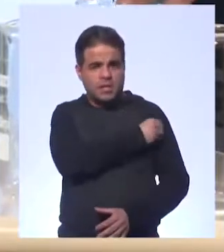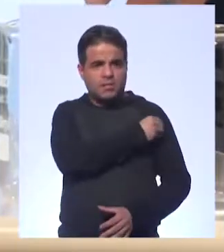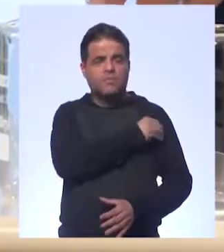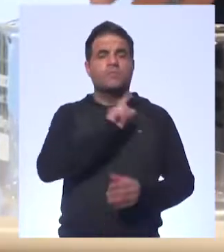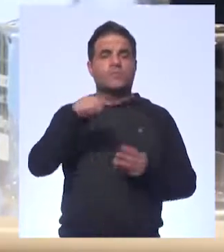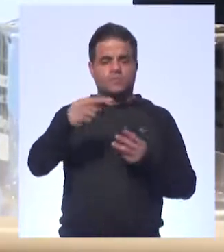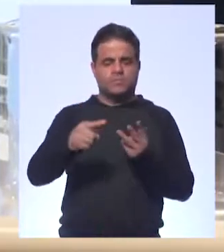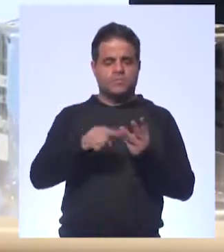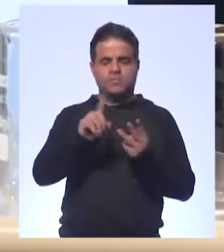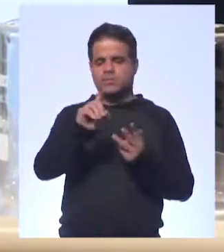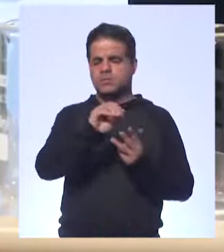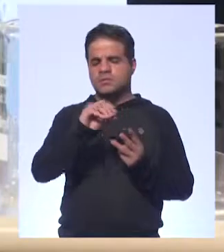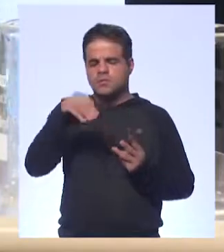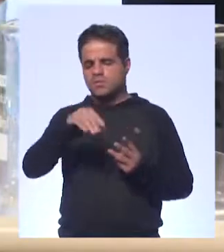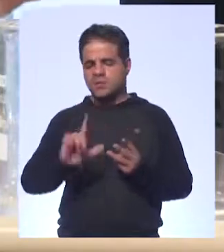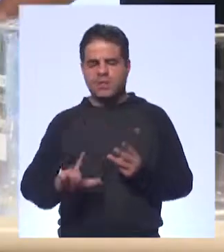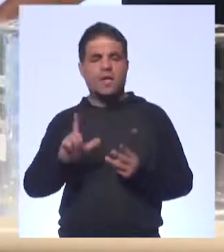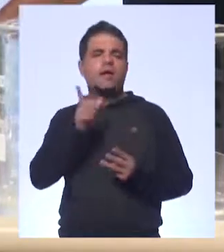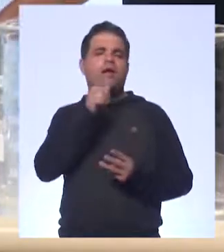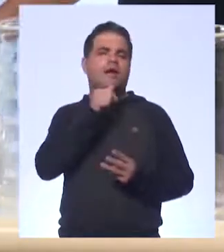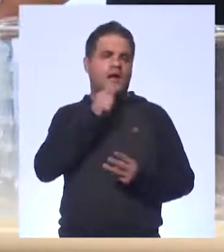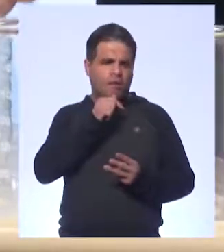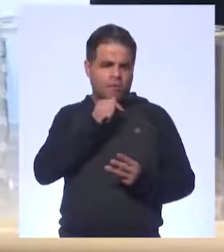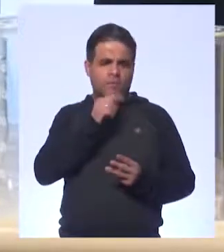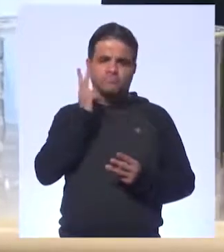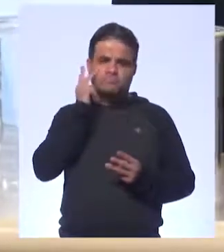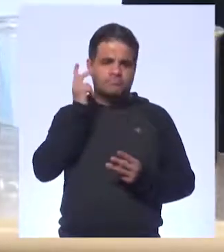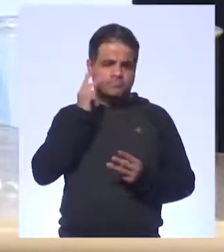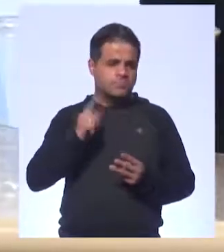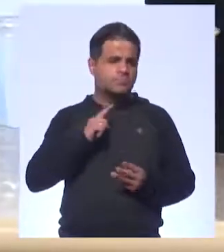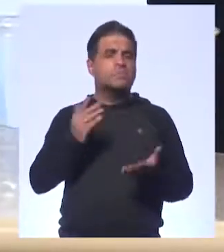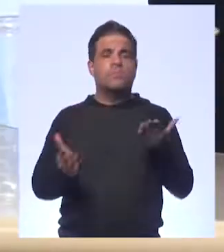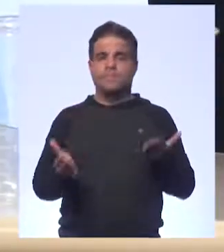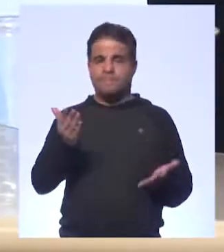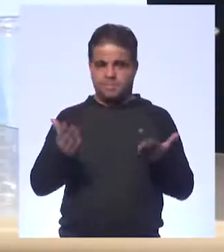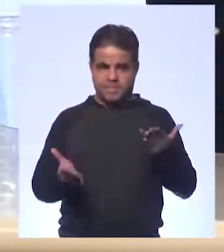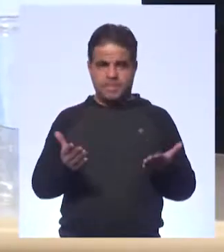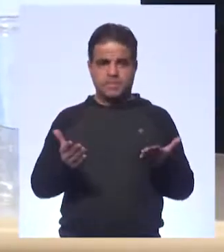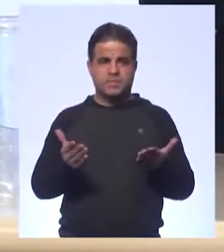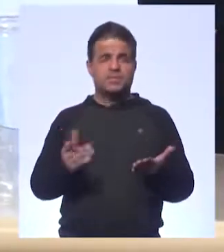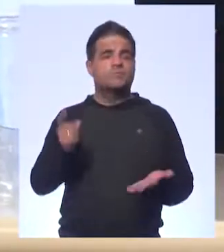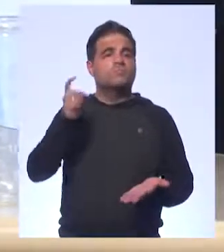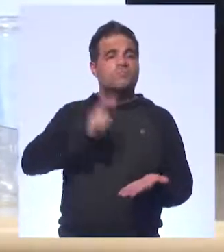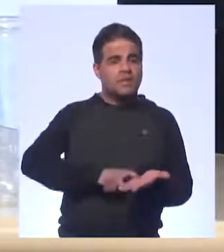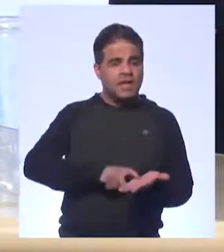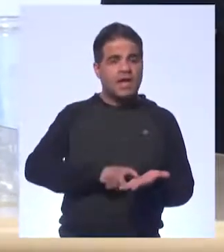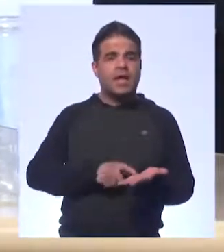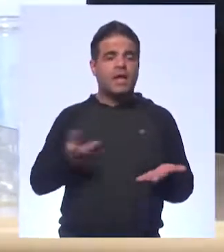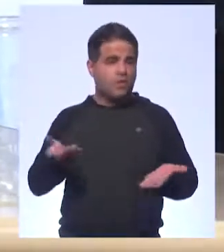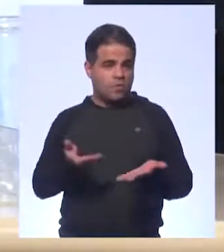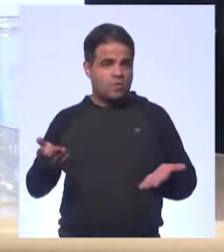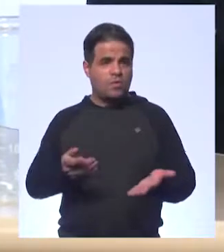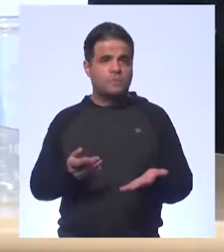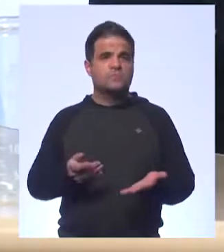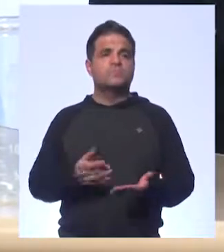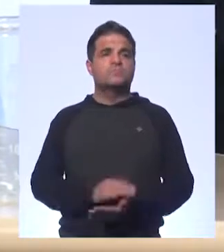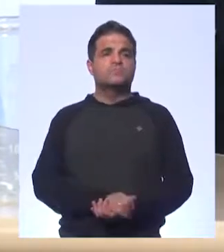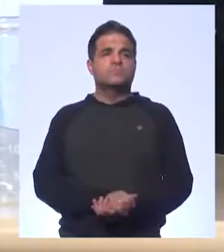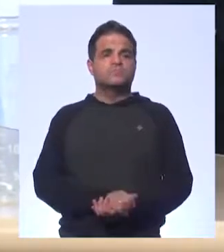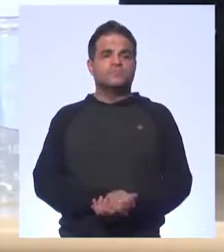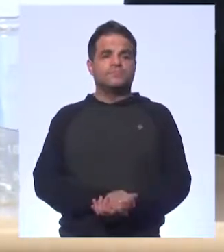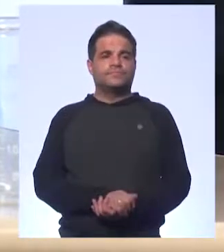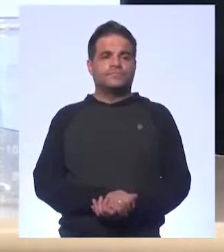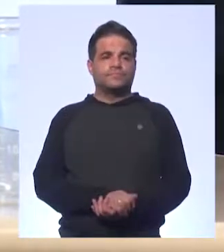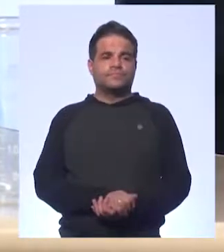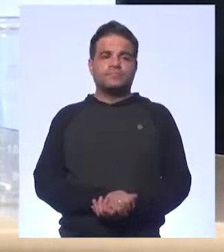de água. Água que colhi da torneira, né? Aqui nós temos uma balança, né? Eu vou ligar aqui para a gente agora... Você dá uma levantadinha só para ele.